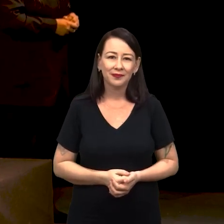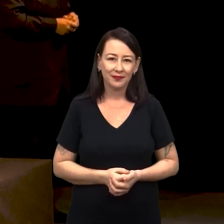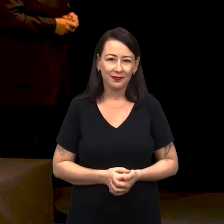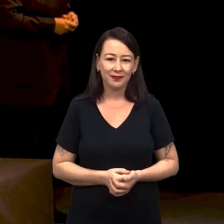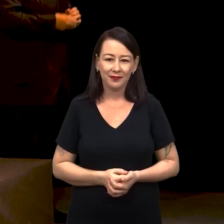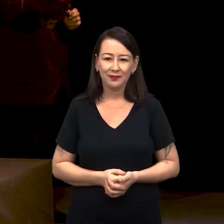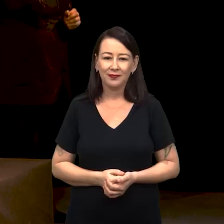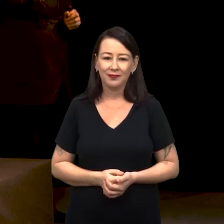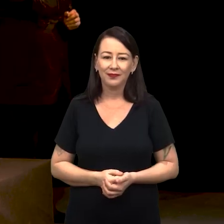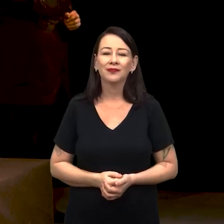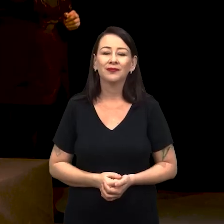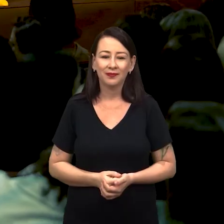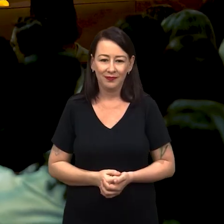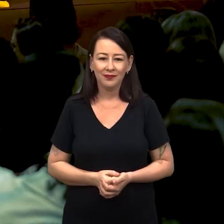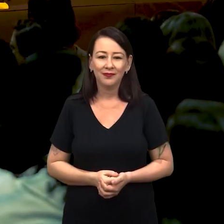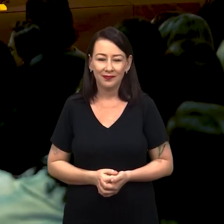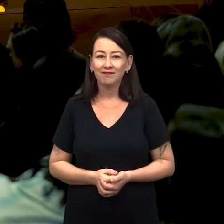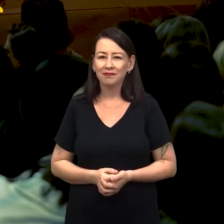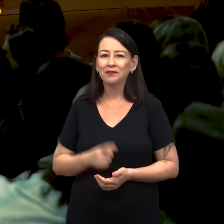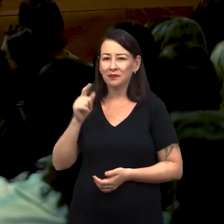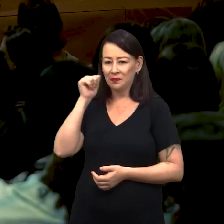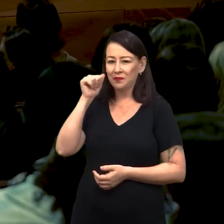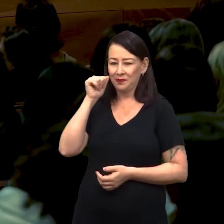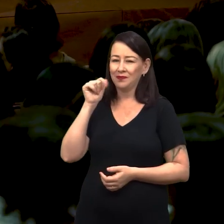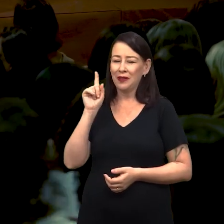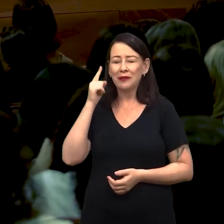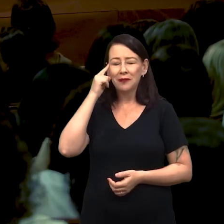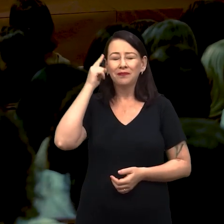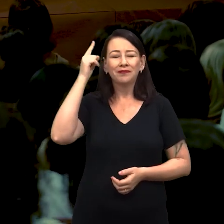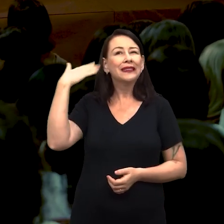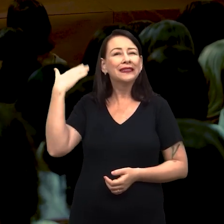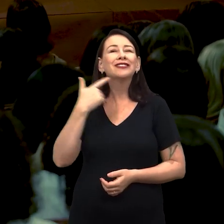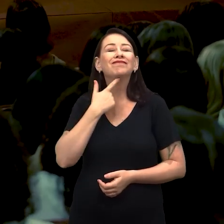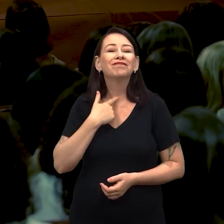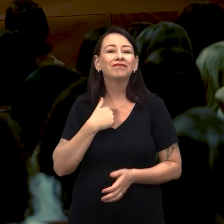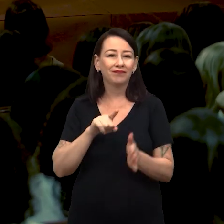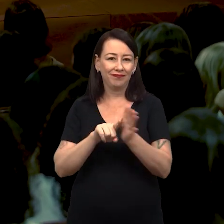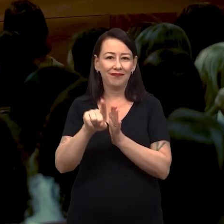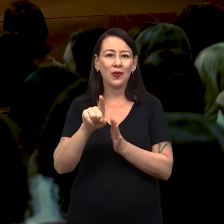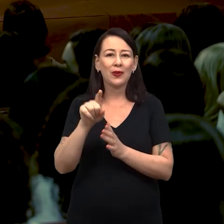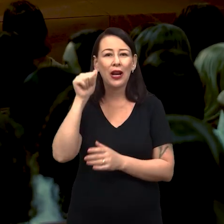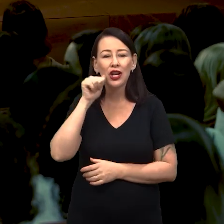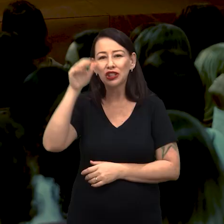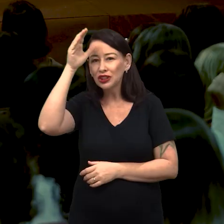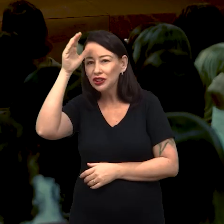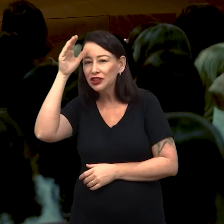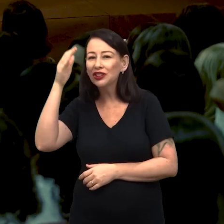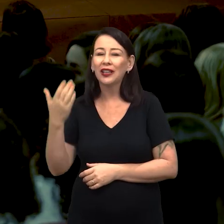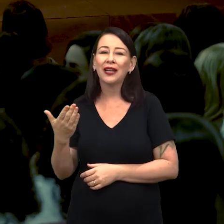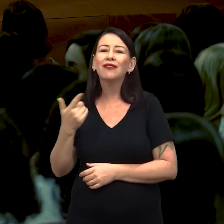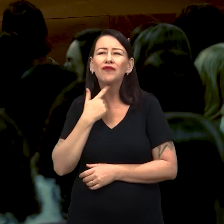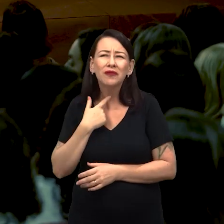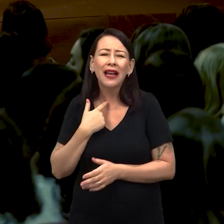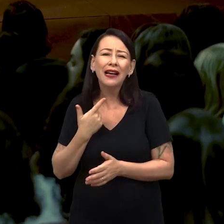Fala, Luciana. Já me aconteceu muitas vezes de fazer essa pergunta, né, para